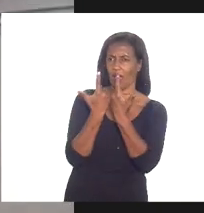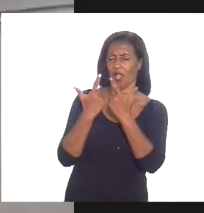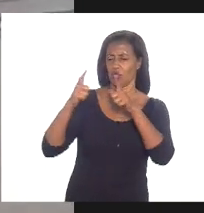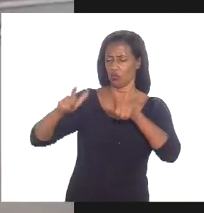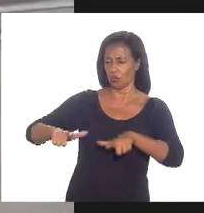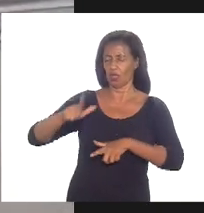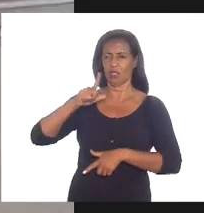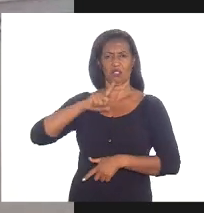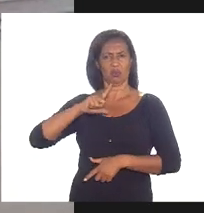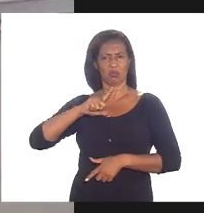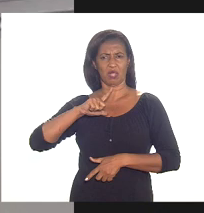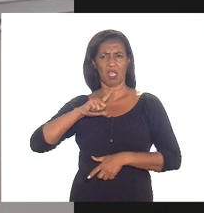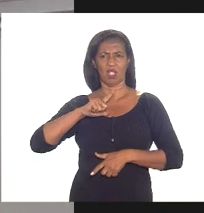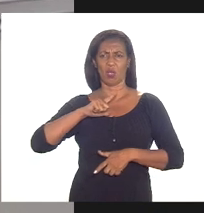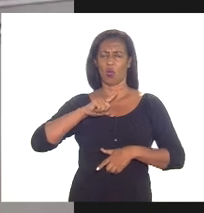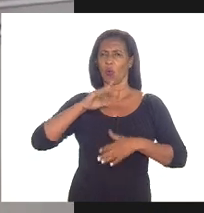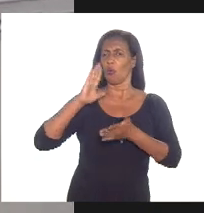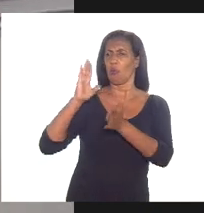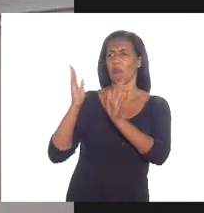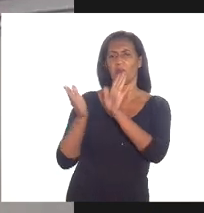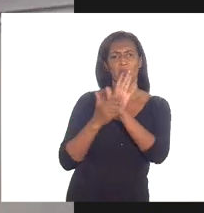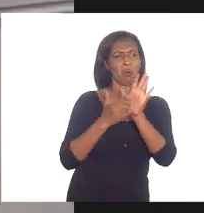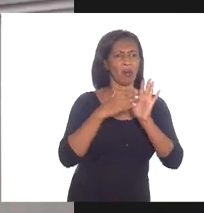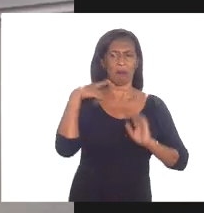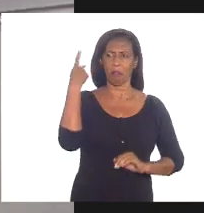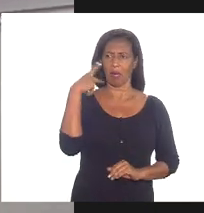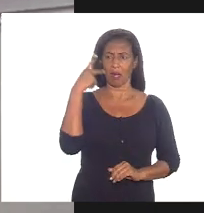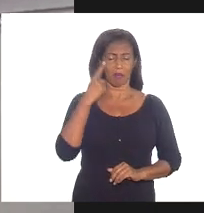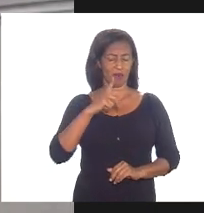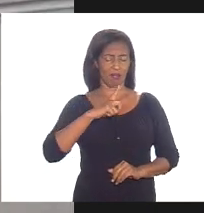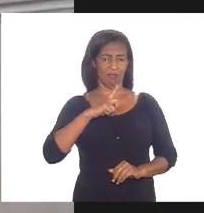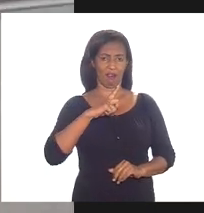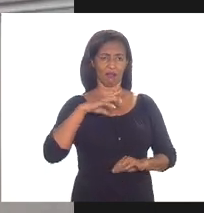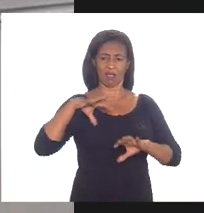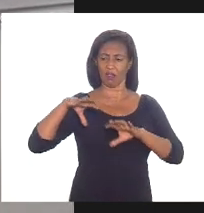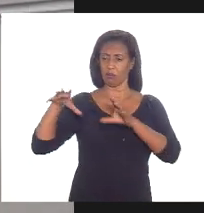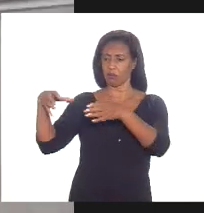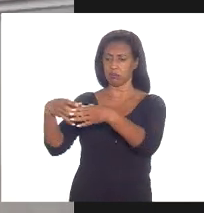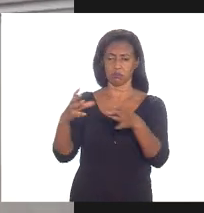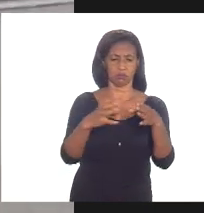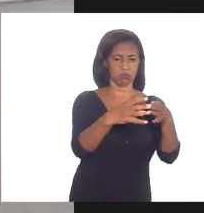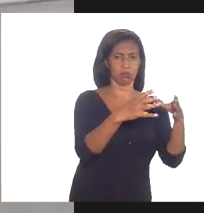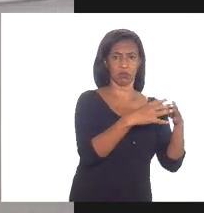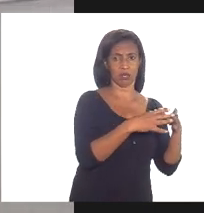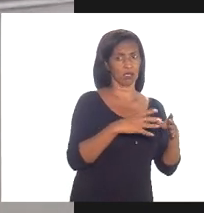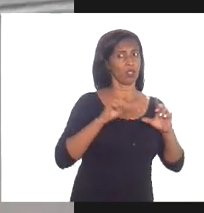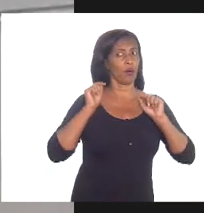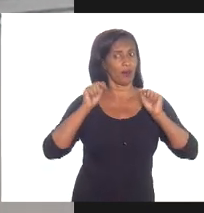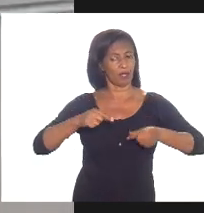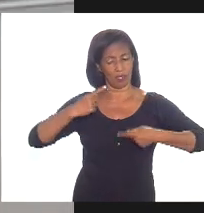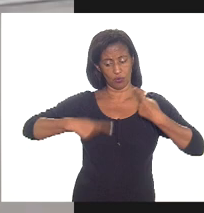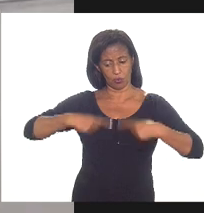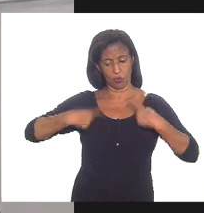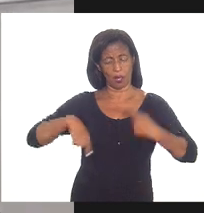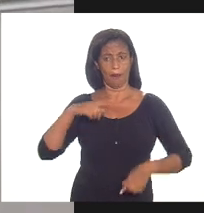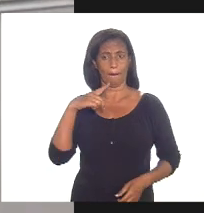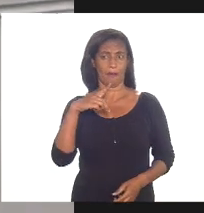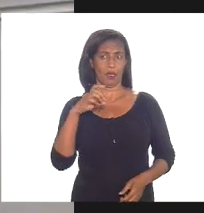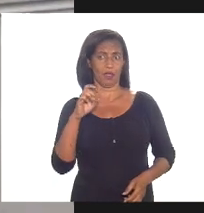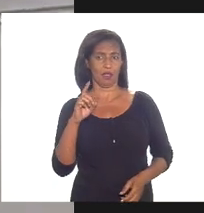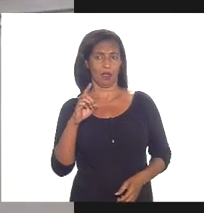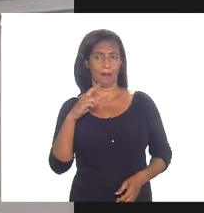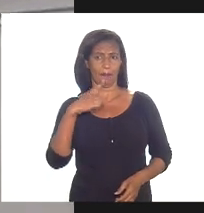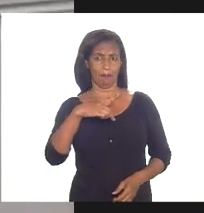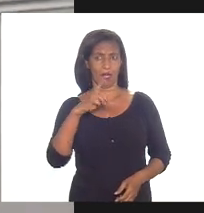o espaço que qualquer parlamentar tem. Então, nós temos aqui que debater o PDL. Essa é a verdade. Por quê? Se